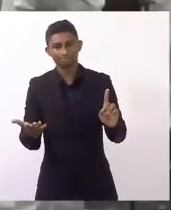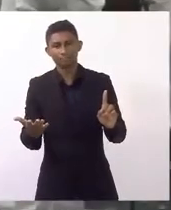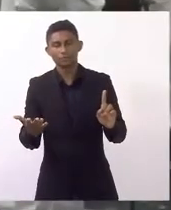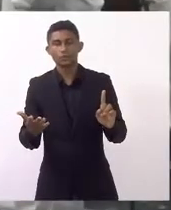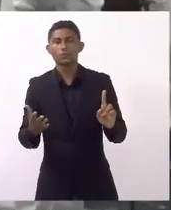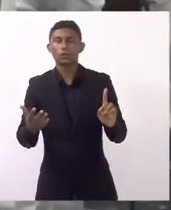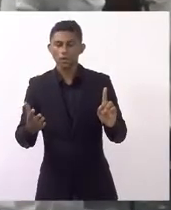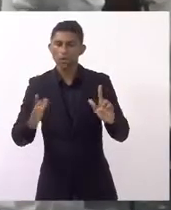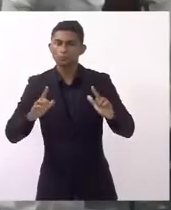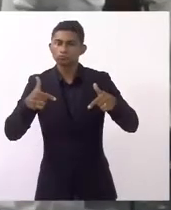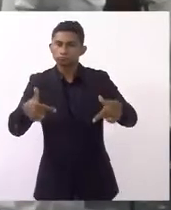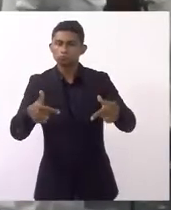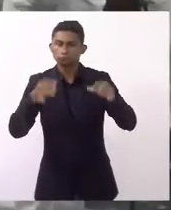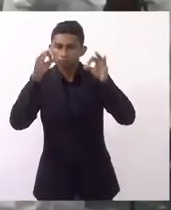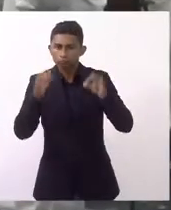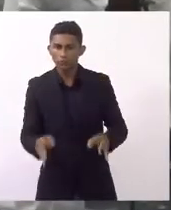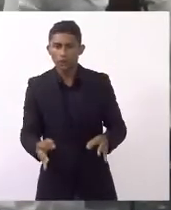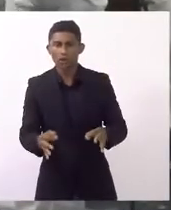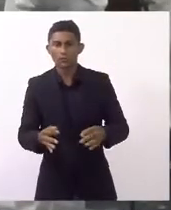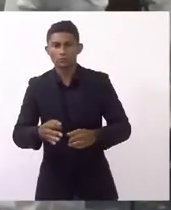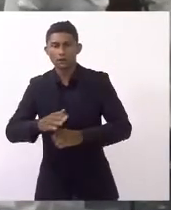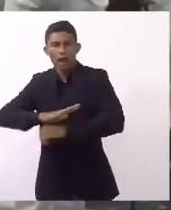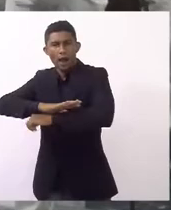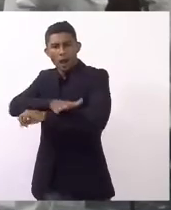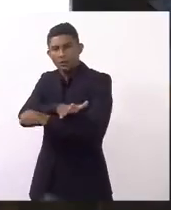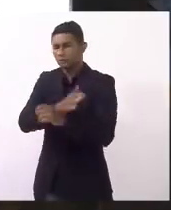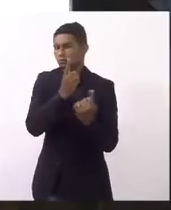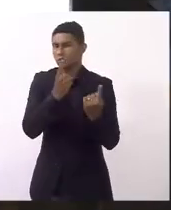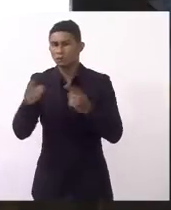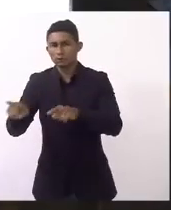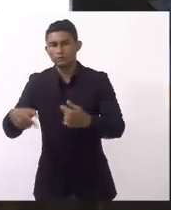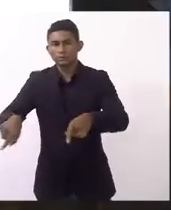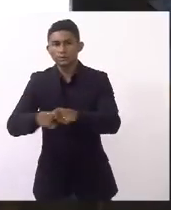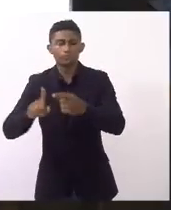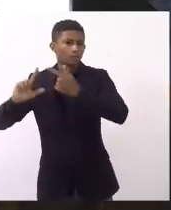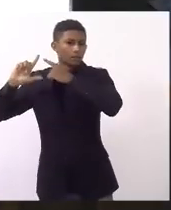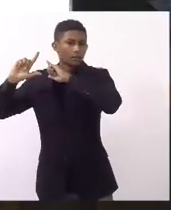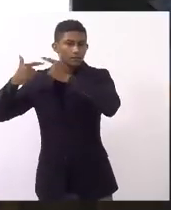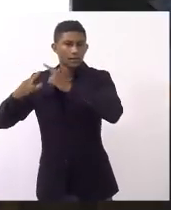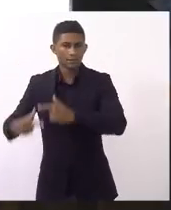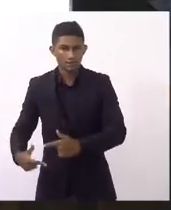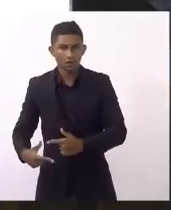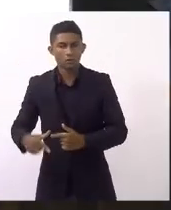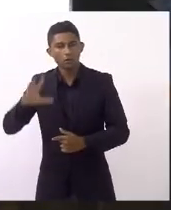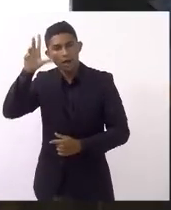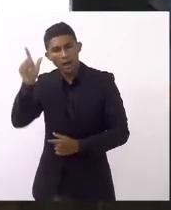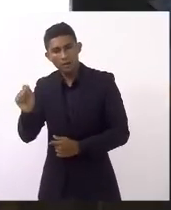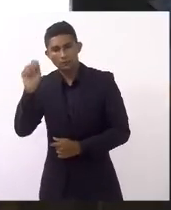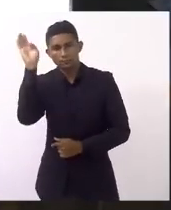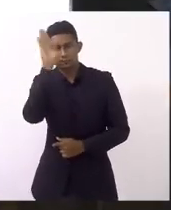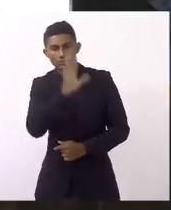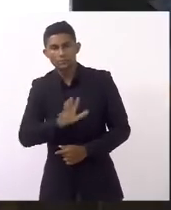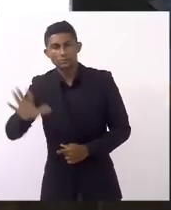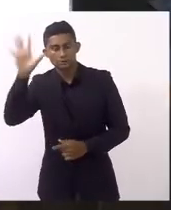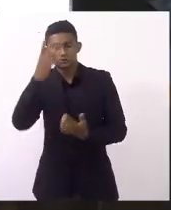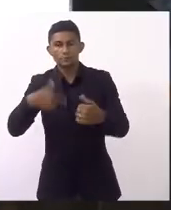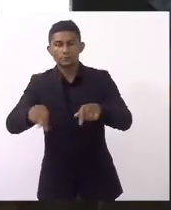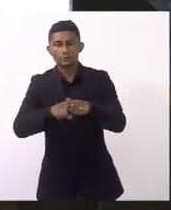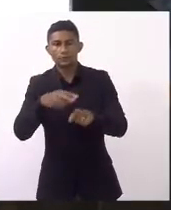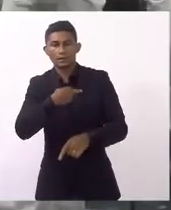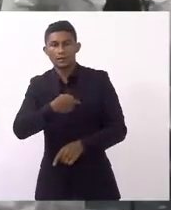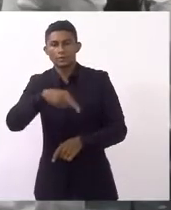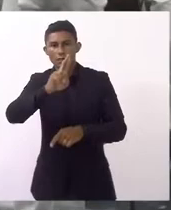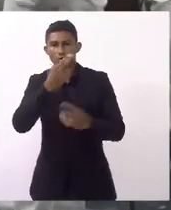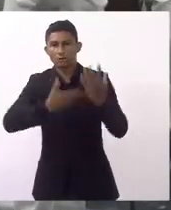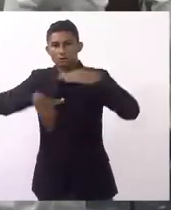Coopera na luta contra o racismo e na manutenção das tradições afro-brasileiras e religião EA religião